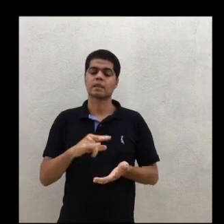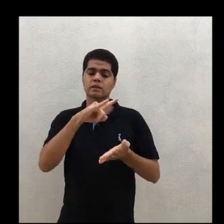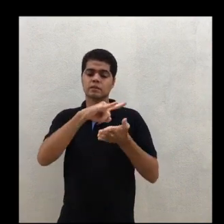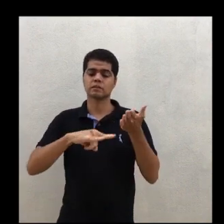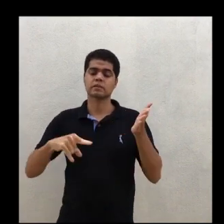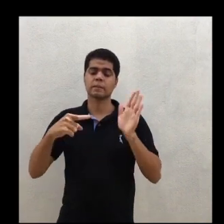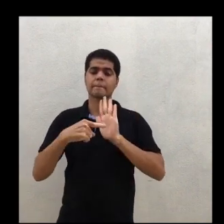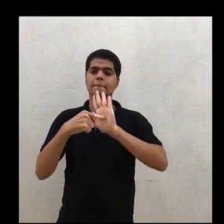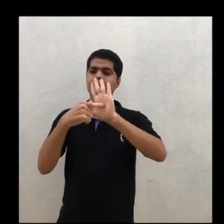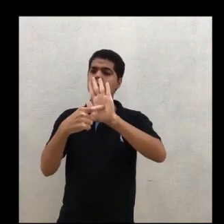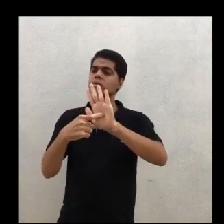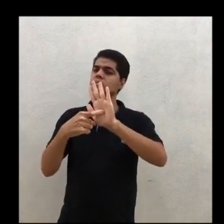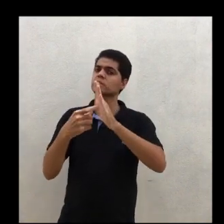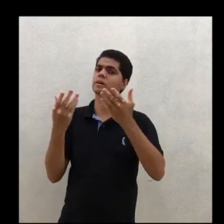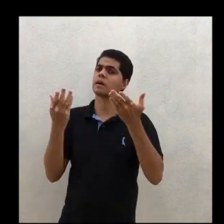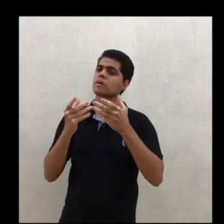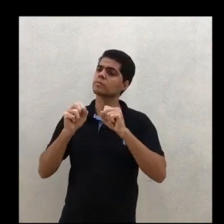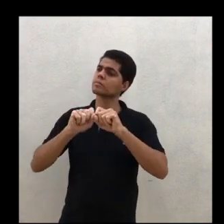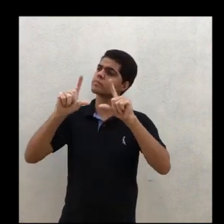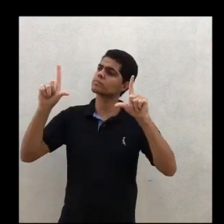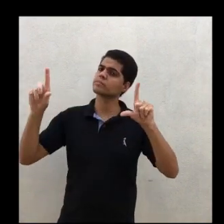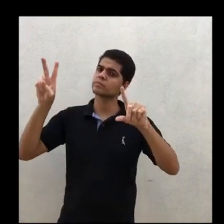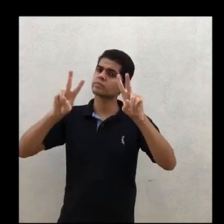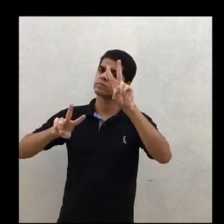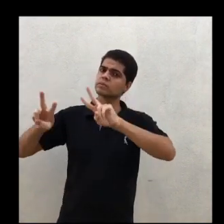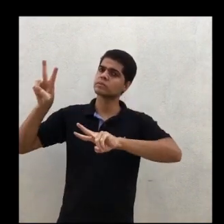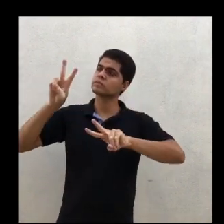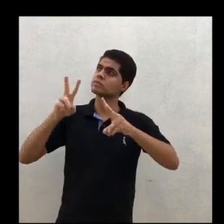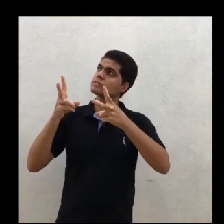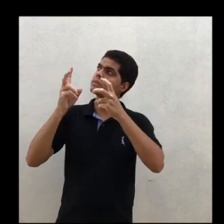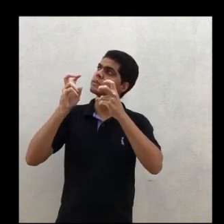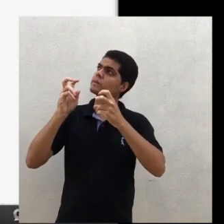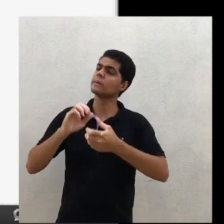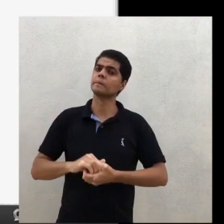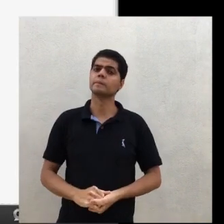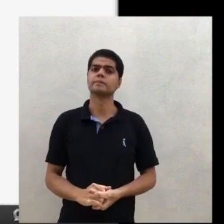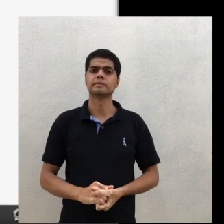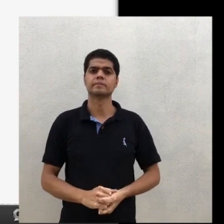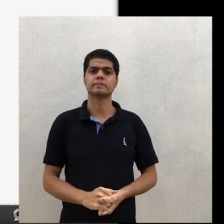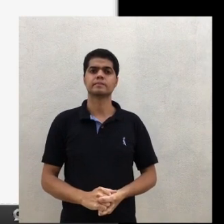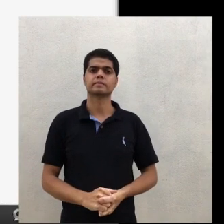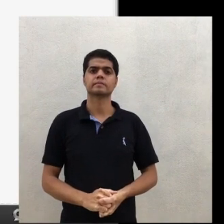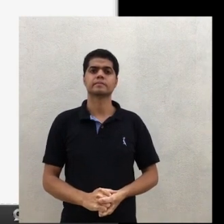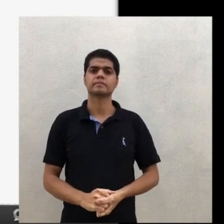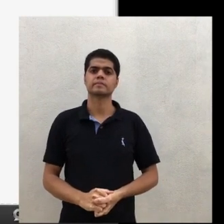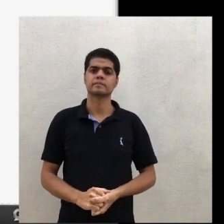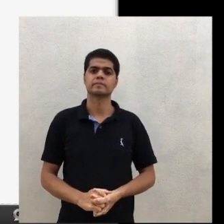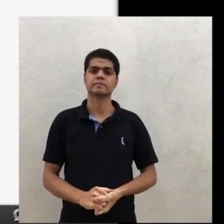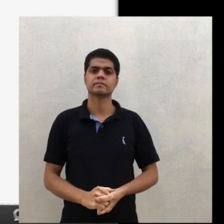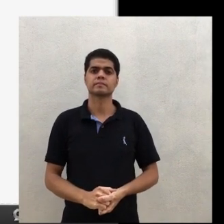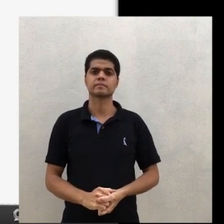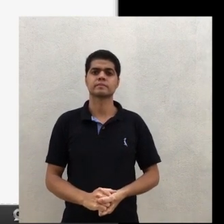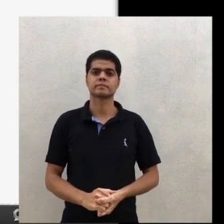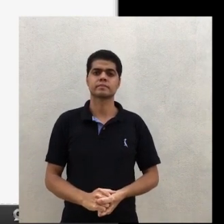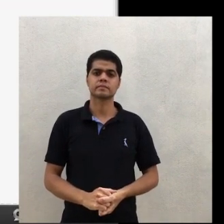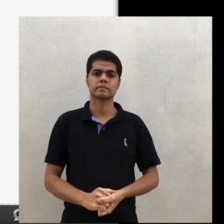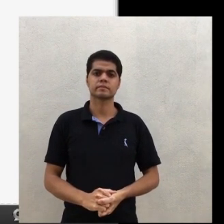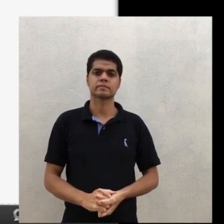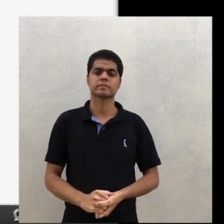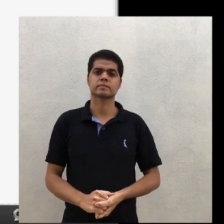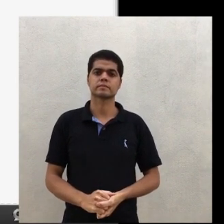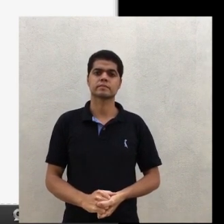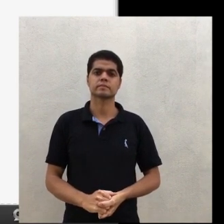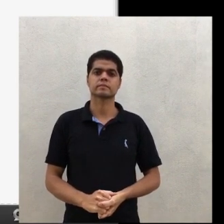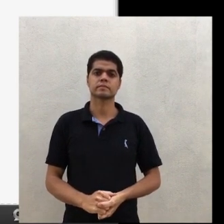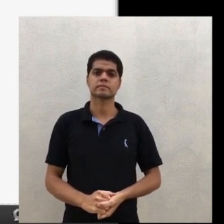ó, né? E ele só tem uma folhinha, é uma única folha. Então eu vou mostrar esse documento